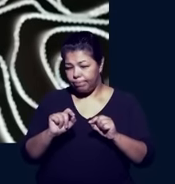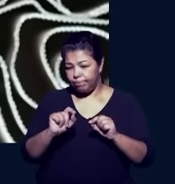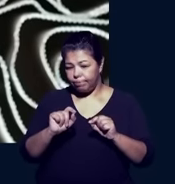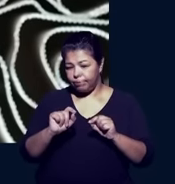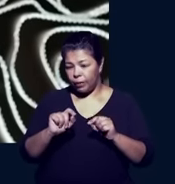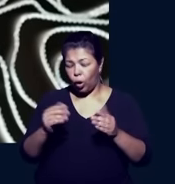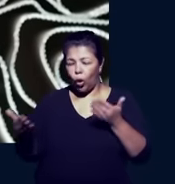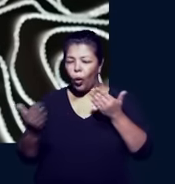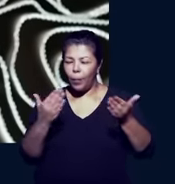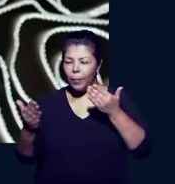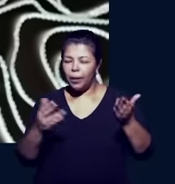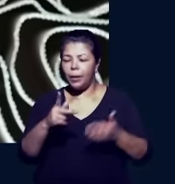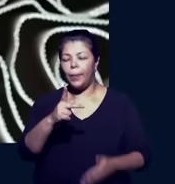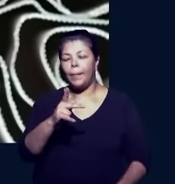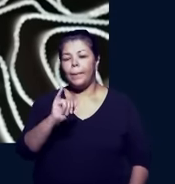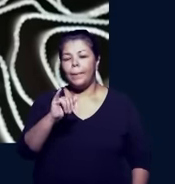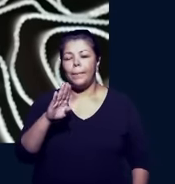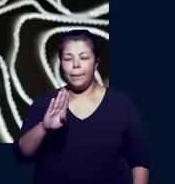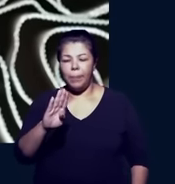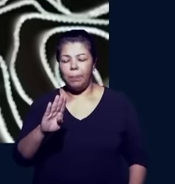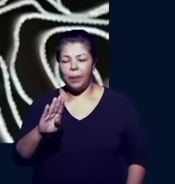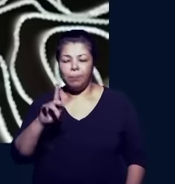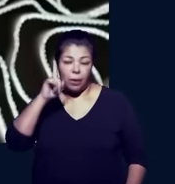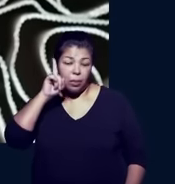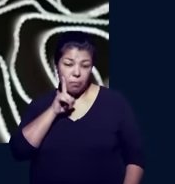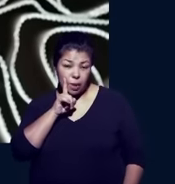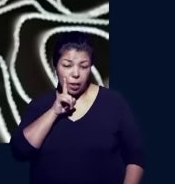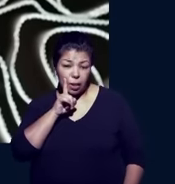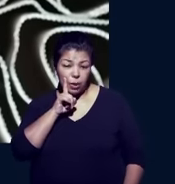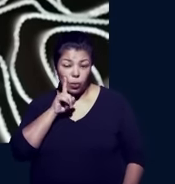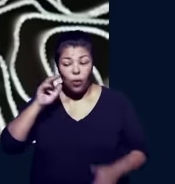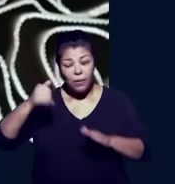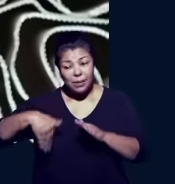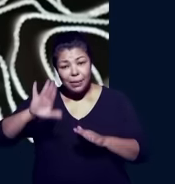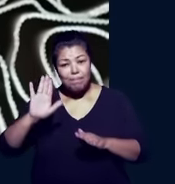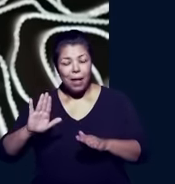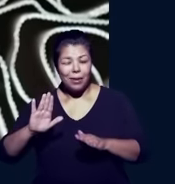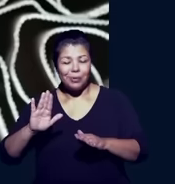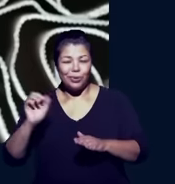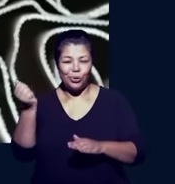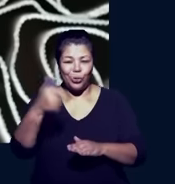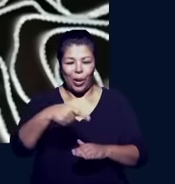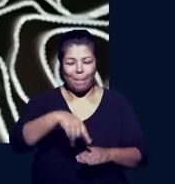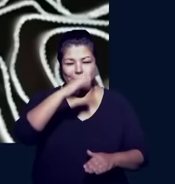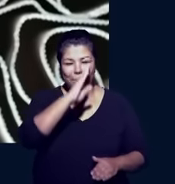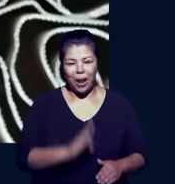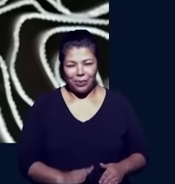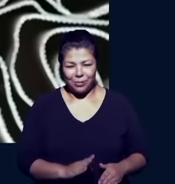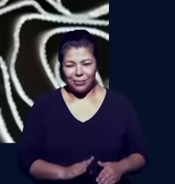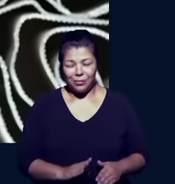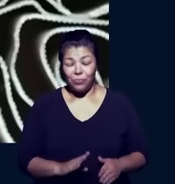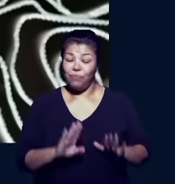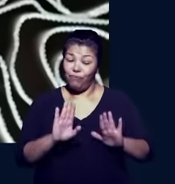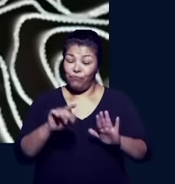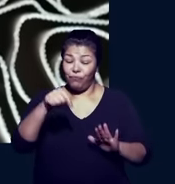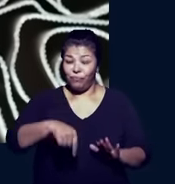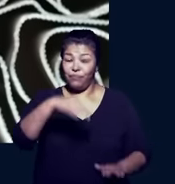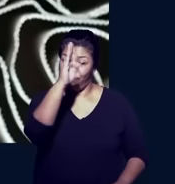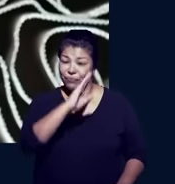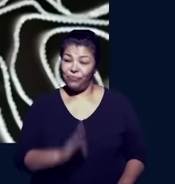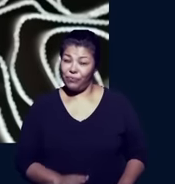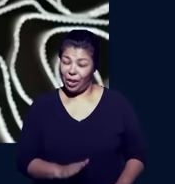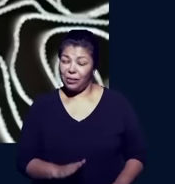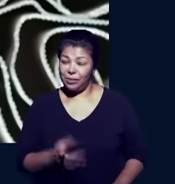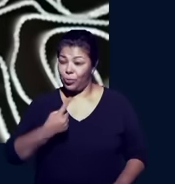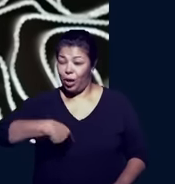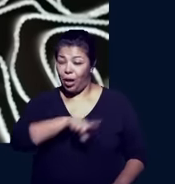maior do que o brasileiro só pra gente ter um pouco a noção né Eh e ao contrário do Brasil Esse é um assunto que não tá em cima